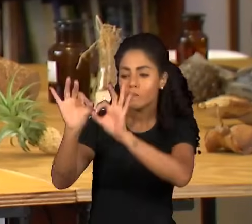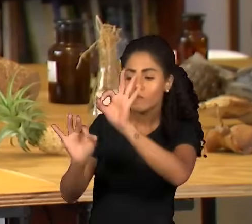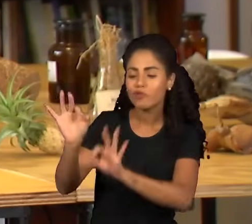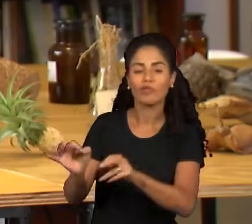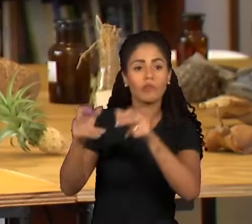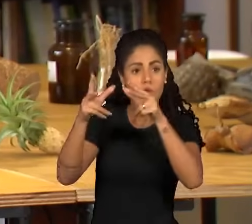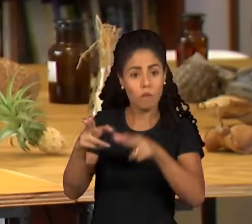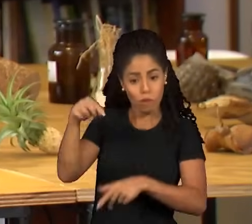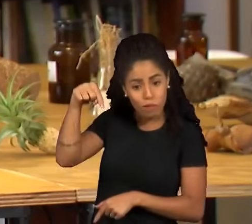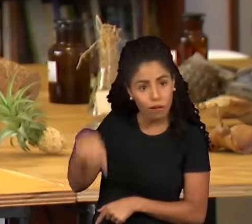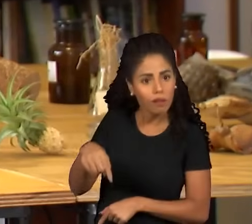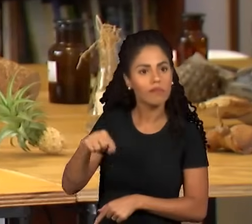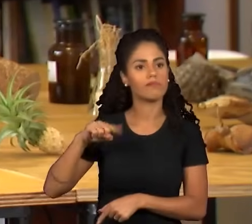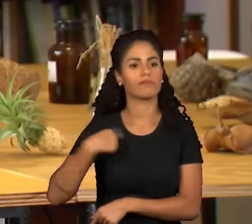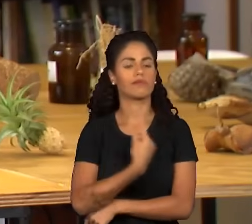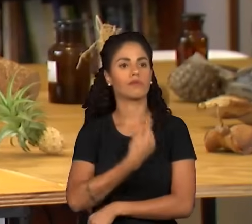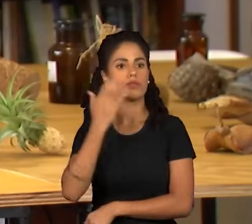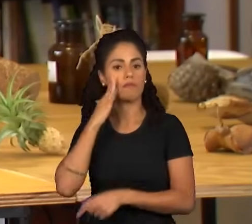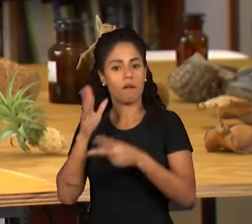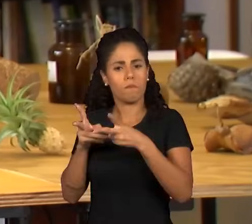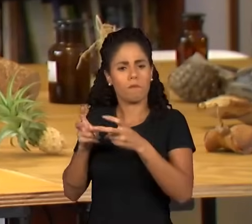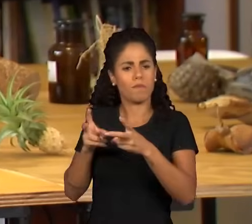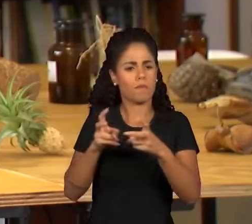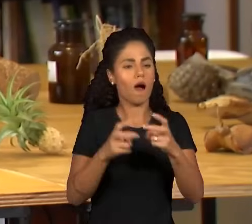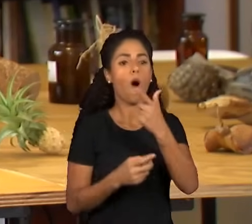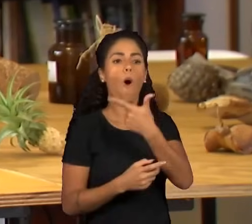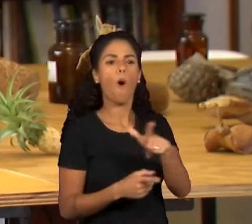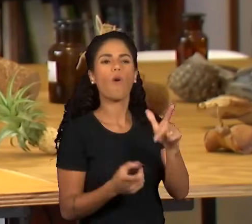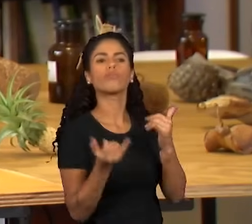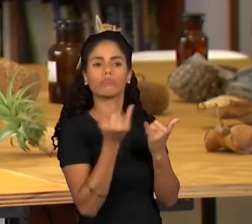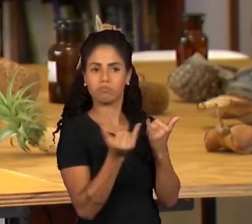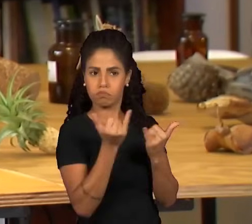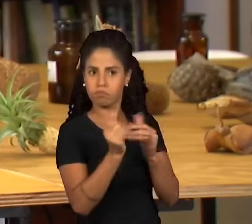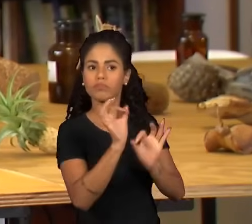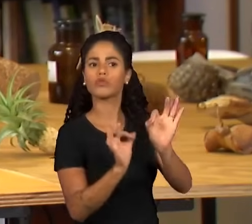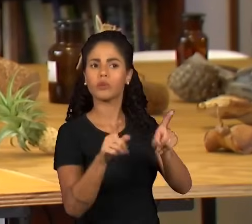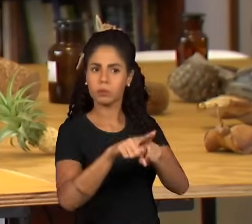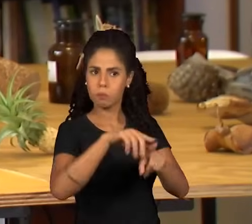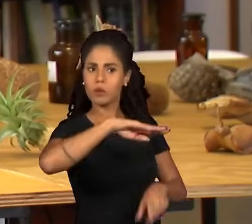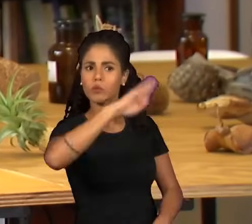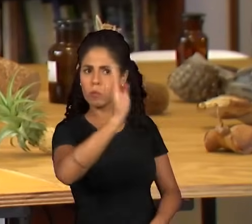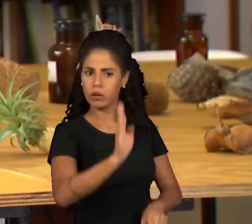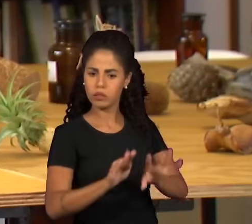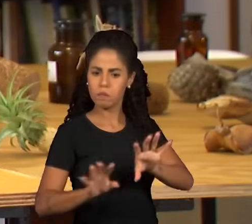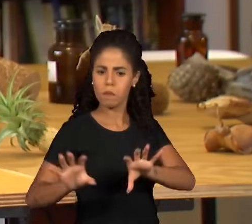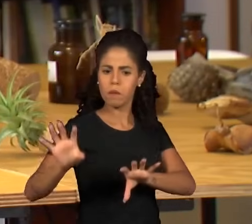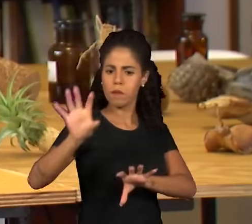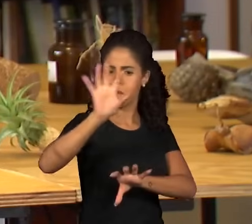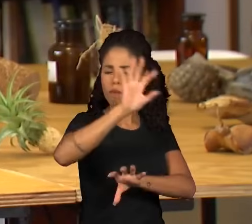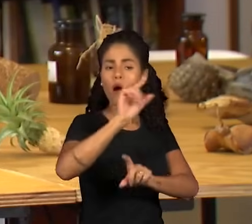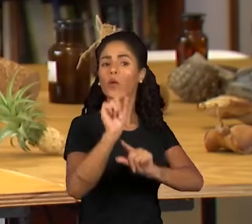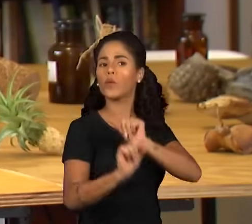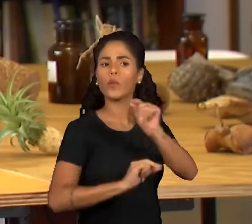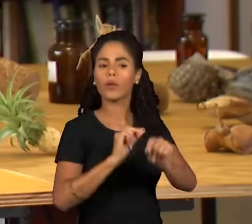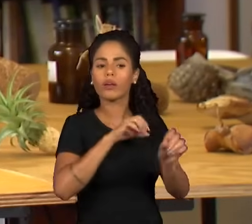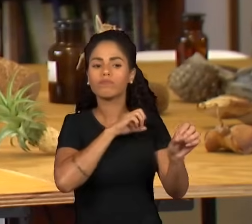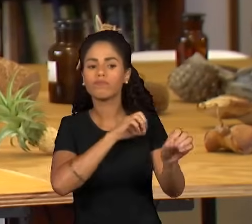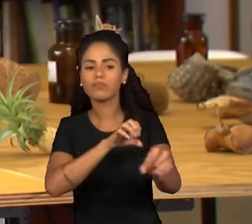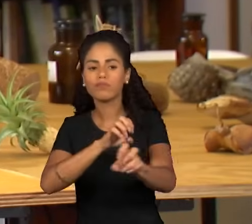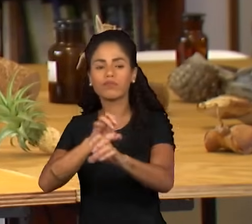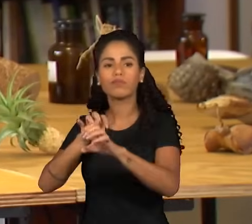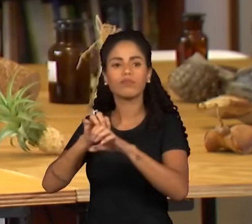como esse, e a gente hoje vê outros projetos similares acontecendo no Brasil, é trabalhar no ensino, é de